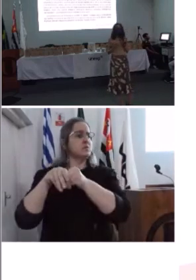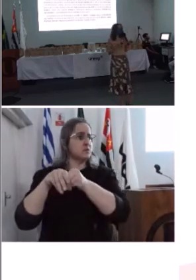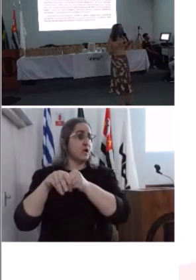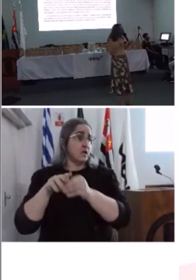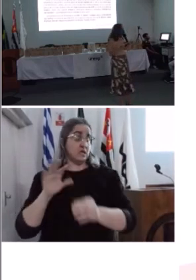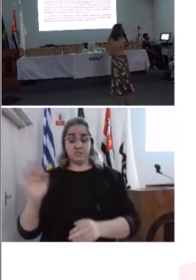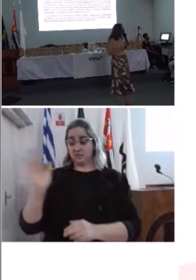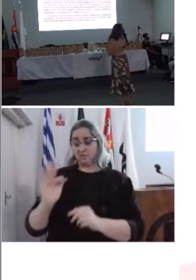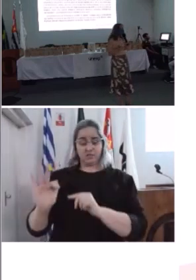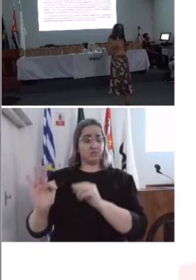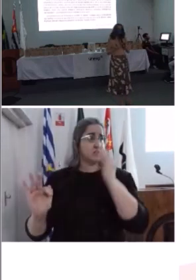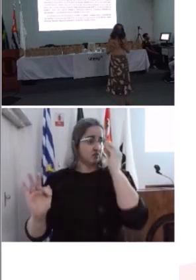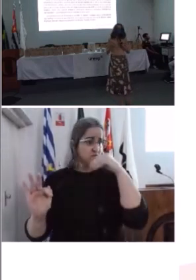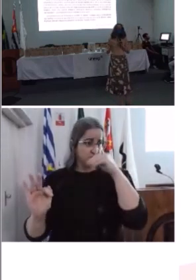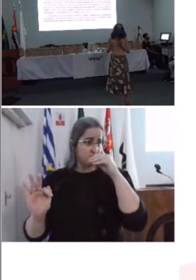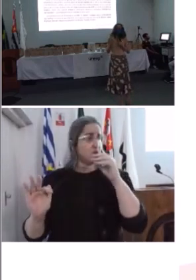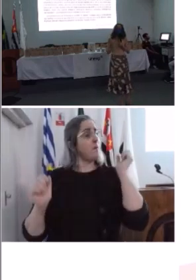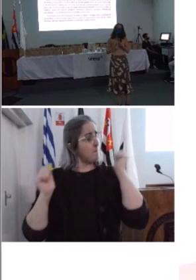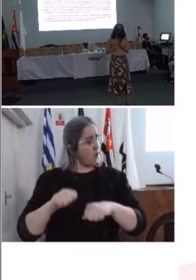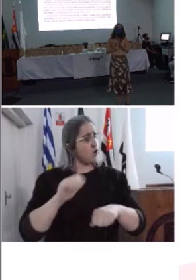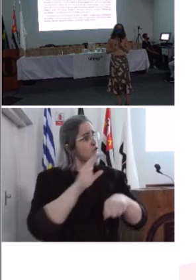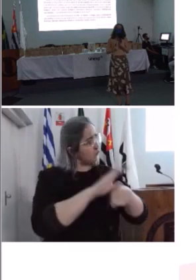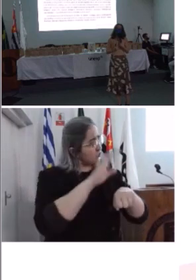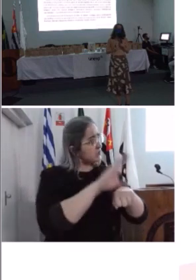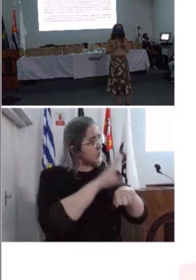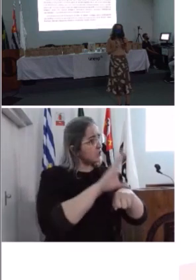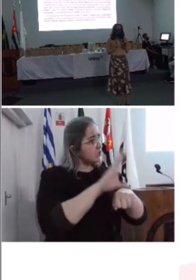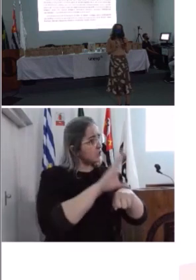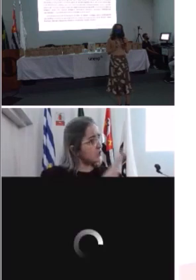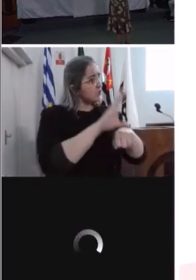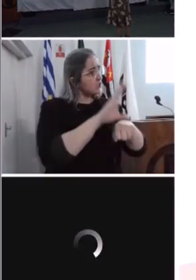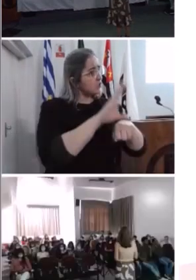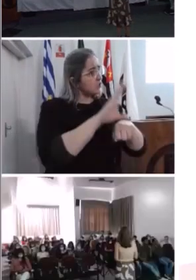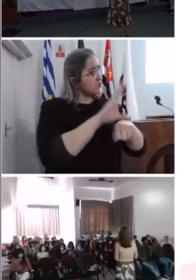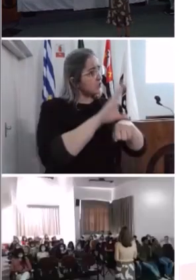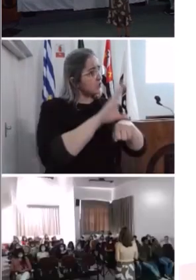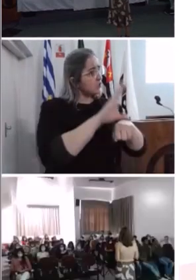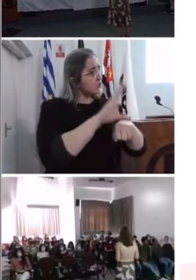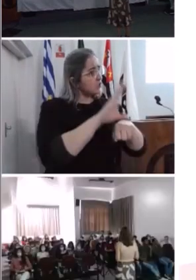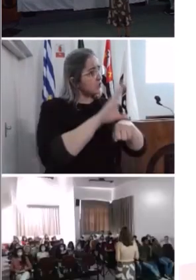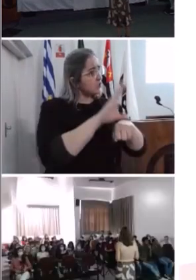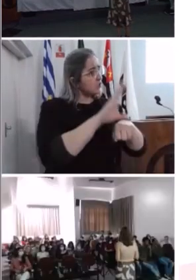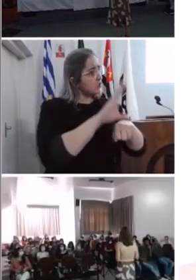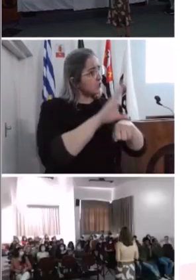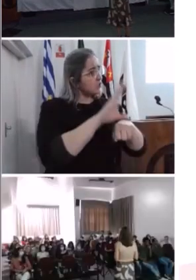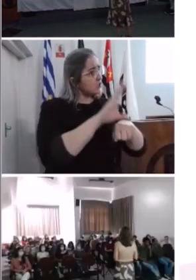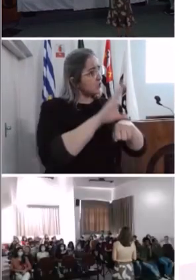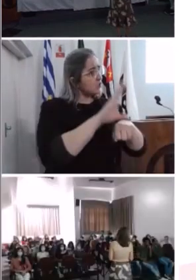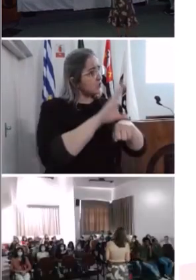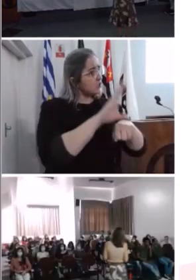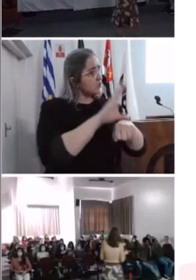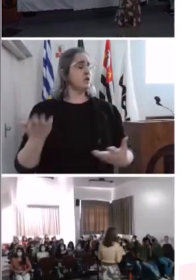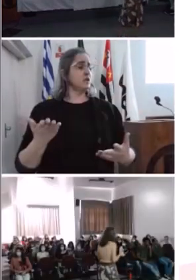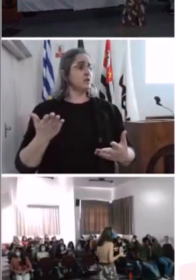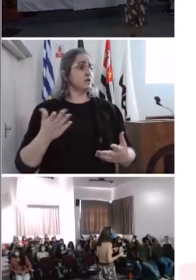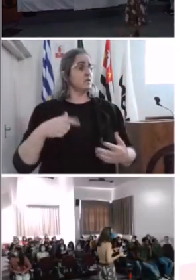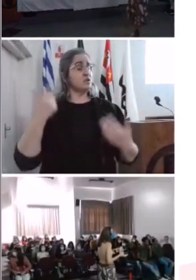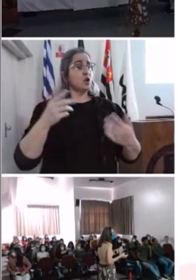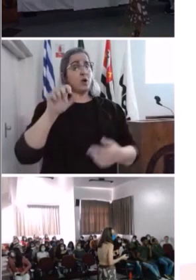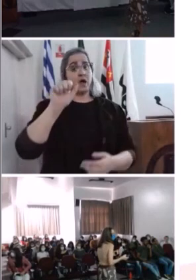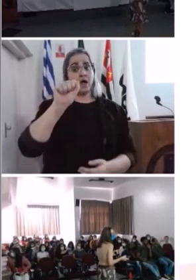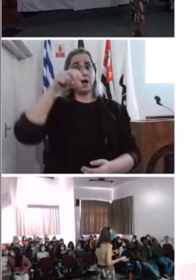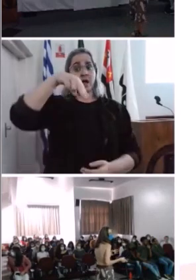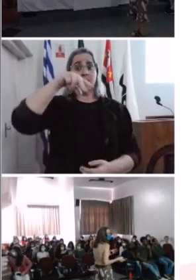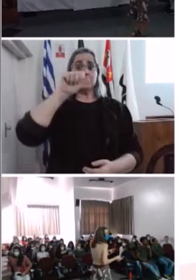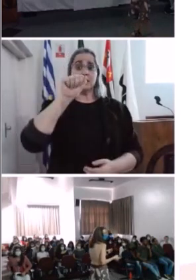conseguiu contemplar isso na graduação, para que você possa realmente fazer essa prática efetiva. Né? Então, a anatomia ela